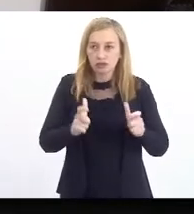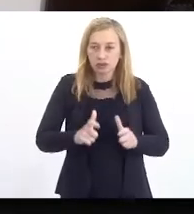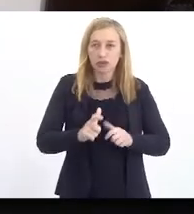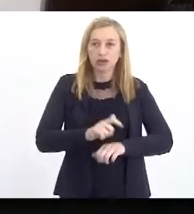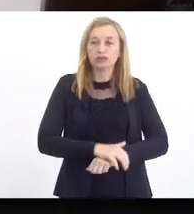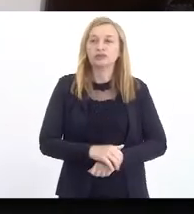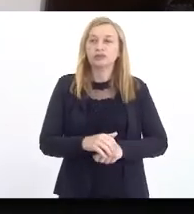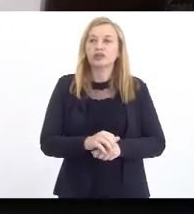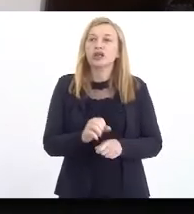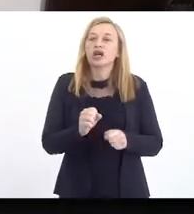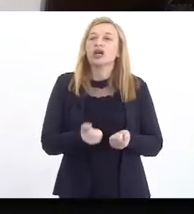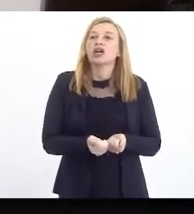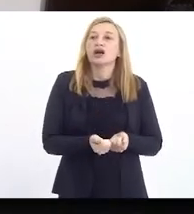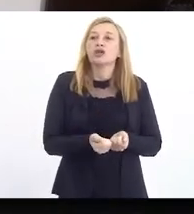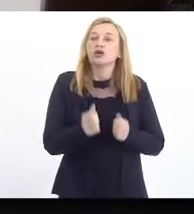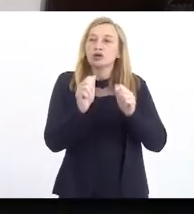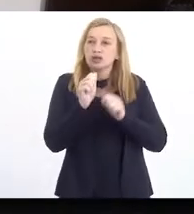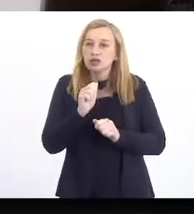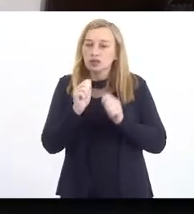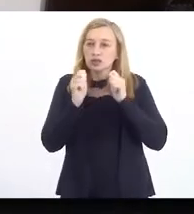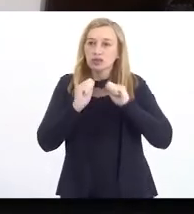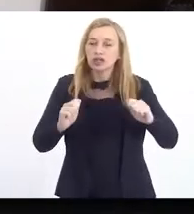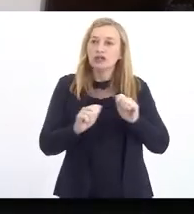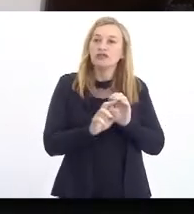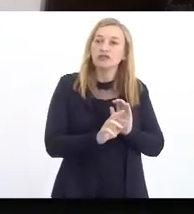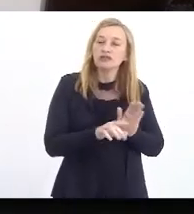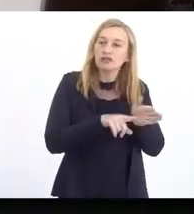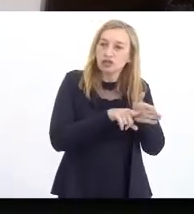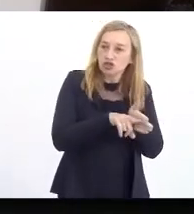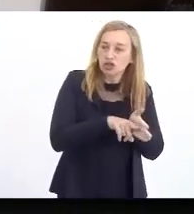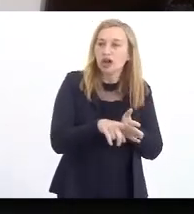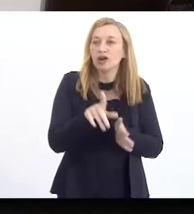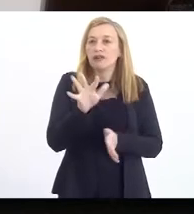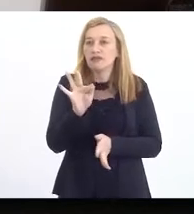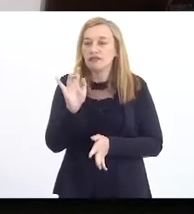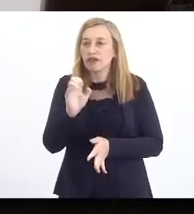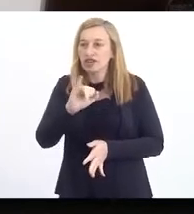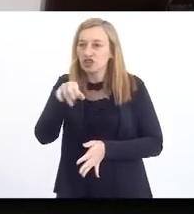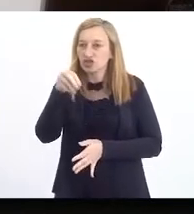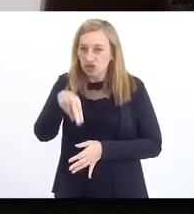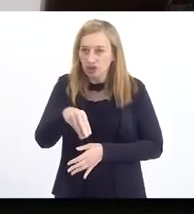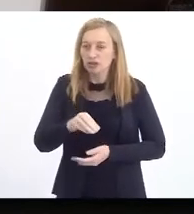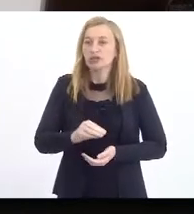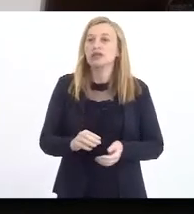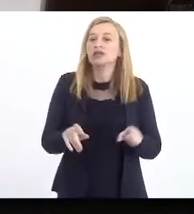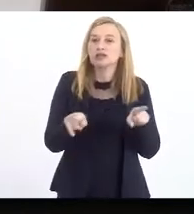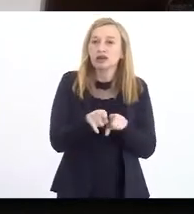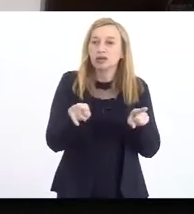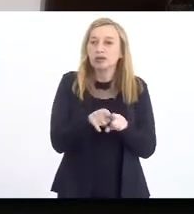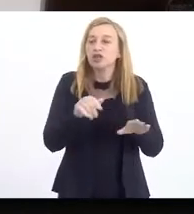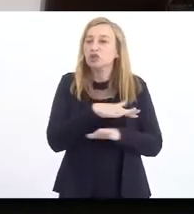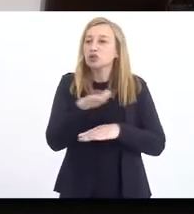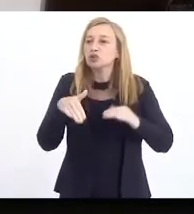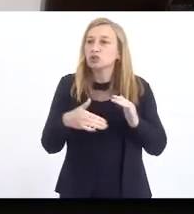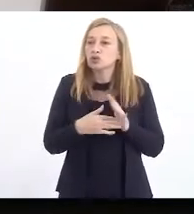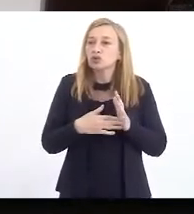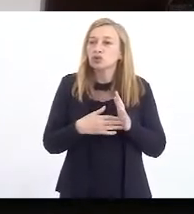assessoria fiscal, da Firjan, né? Enfim, e também todos que estão